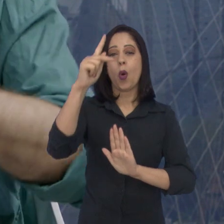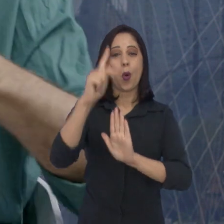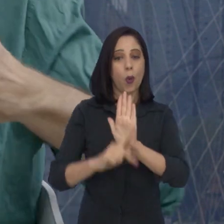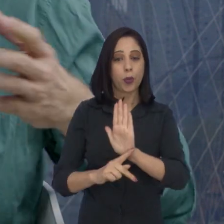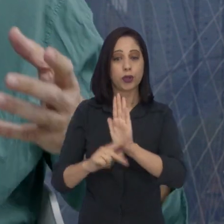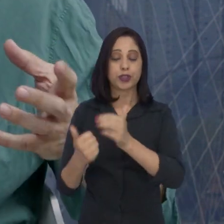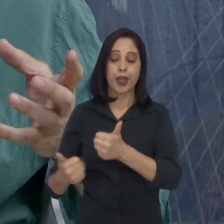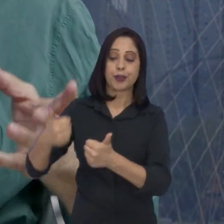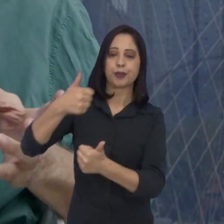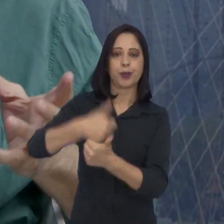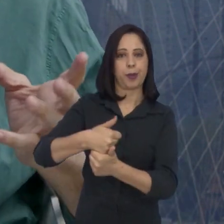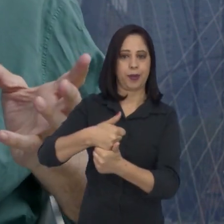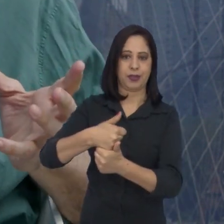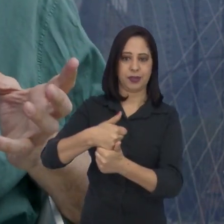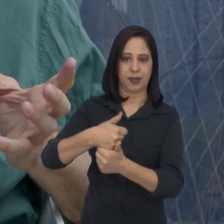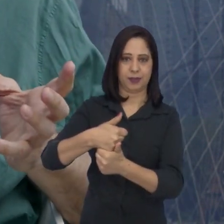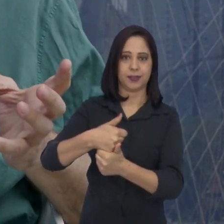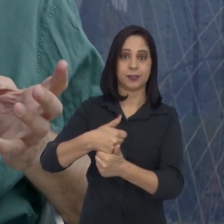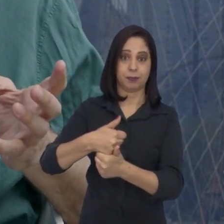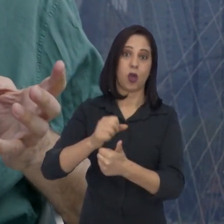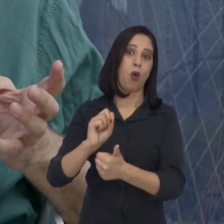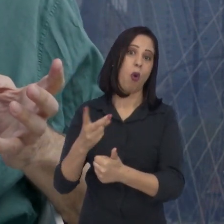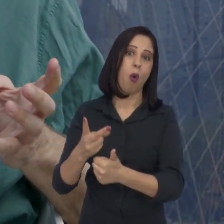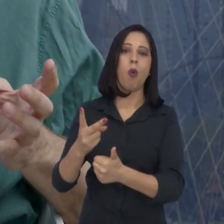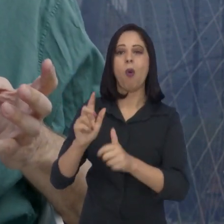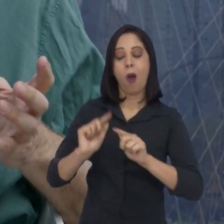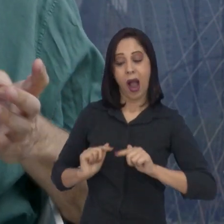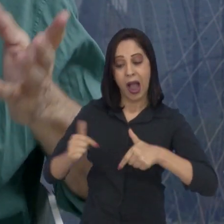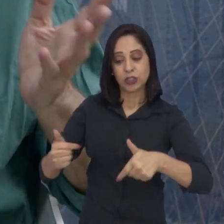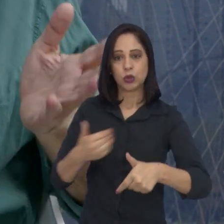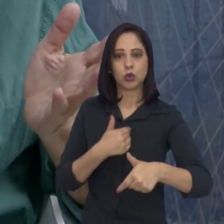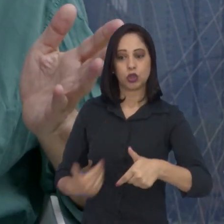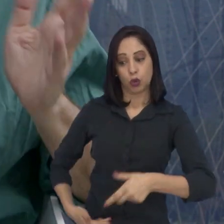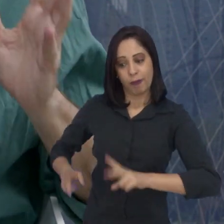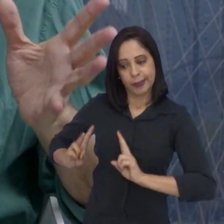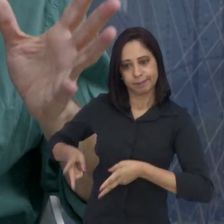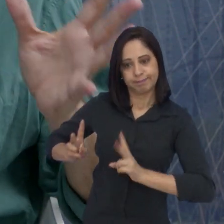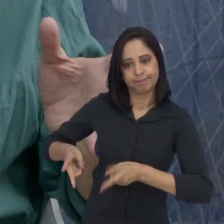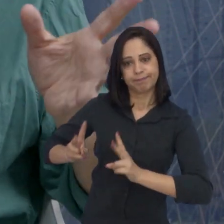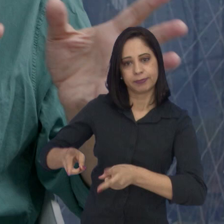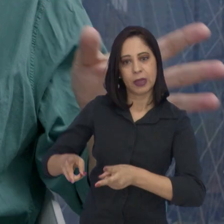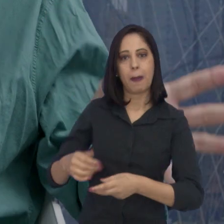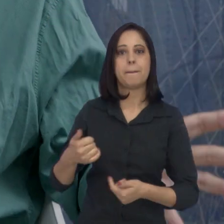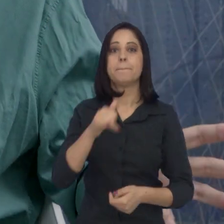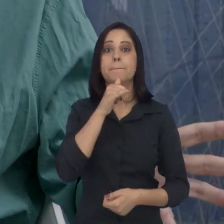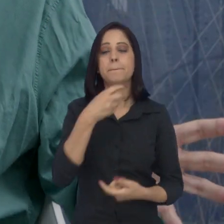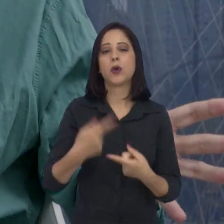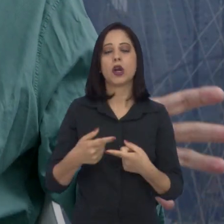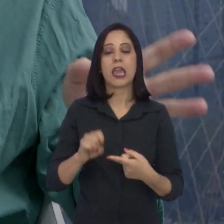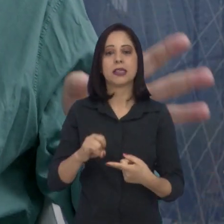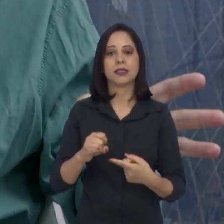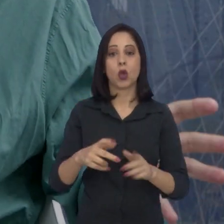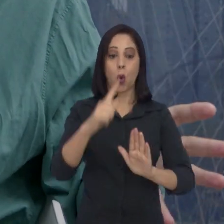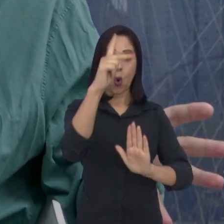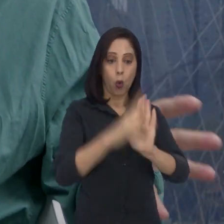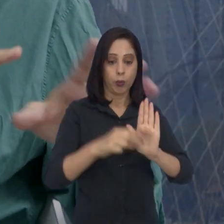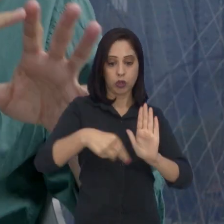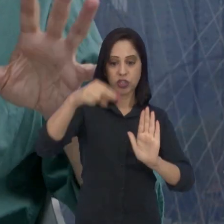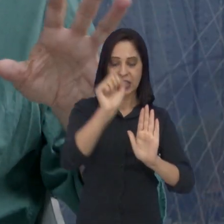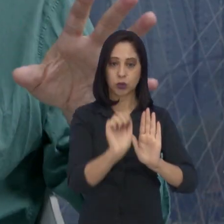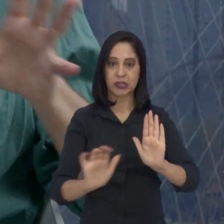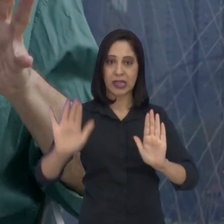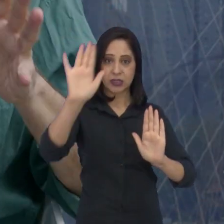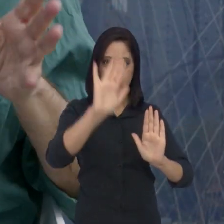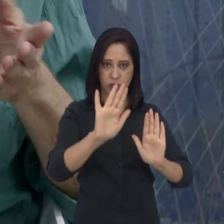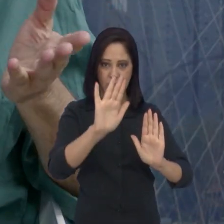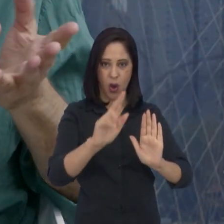do que políticas de Estado. Né? Como, quando você aprova um plano nacional, ele não é de um governo, ele é de um